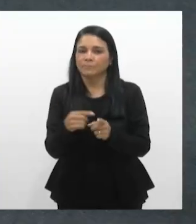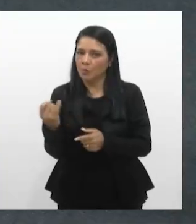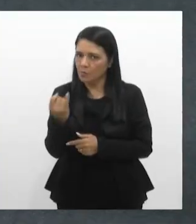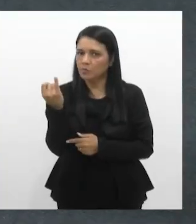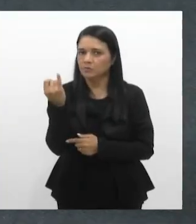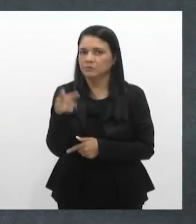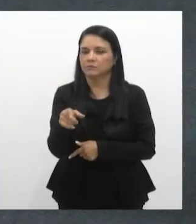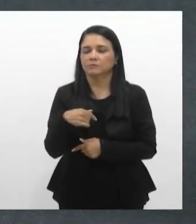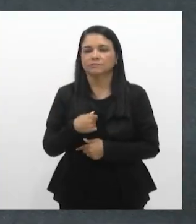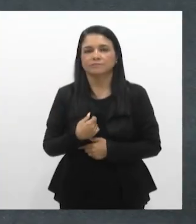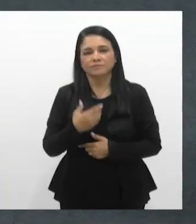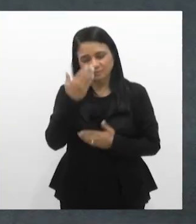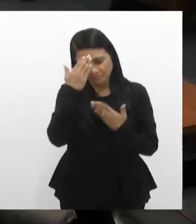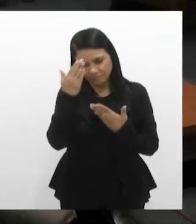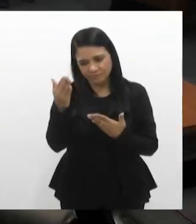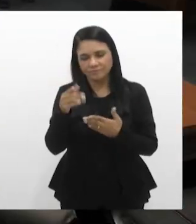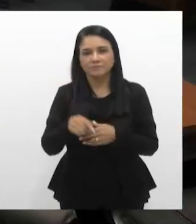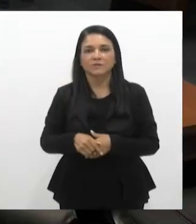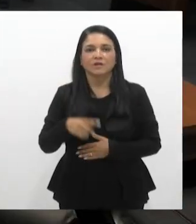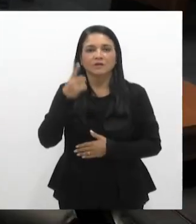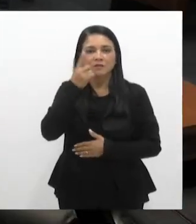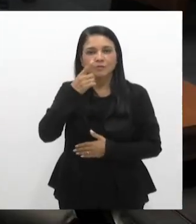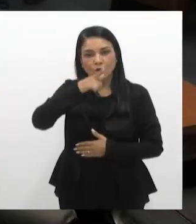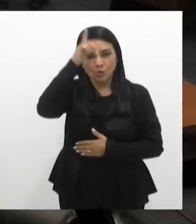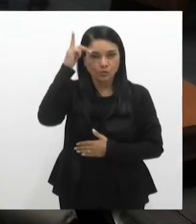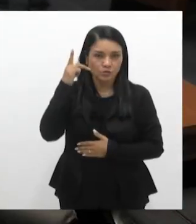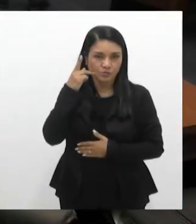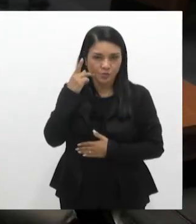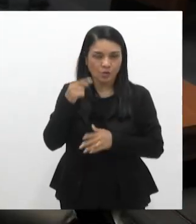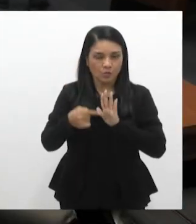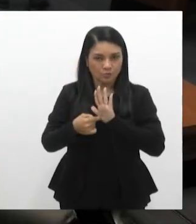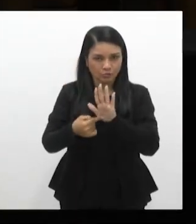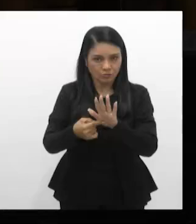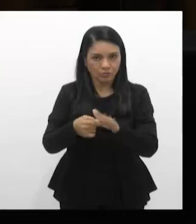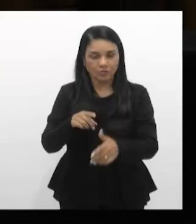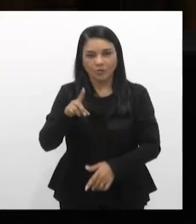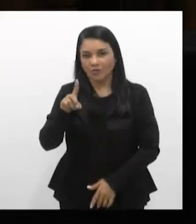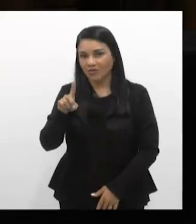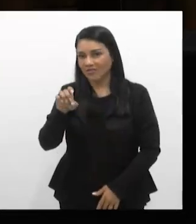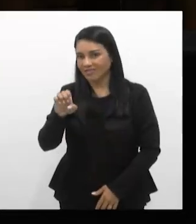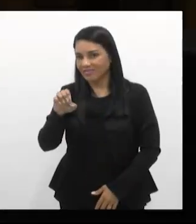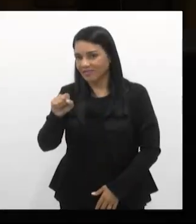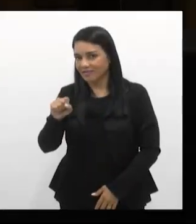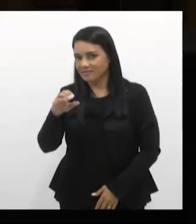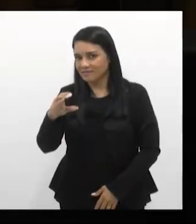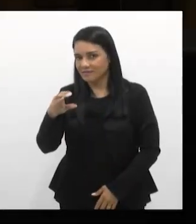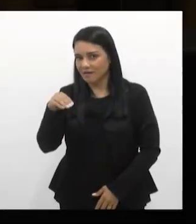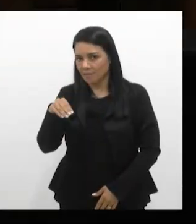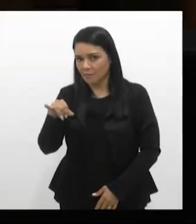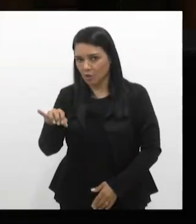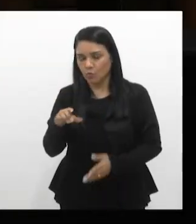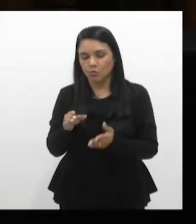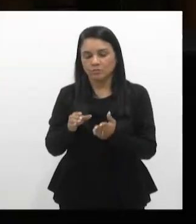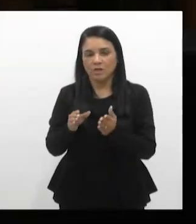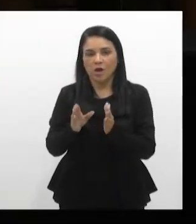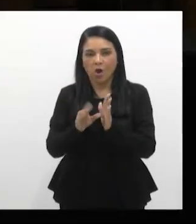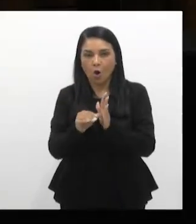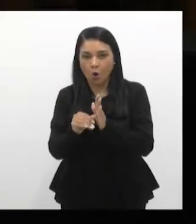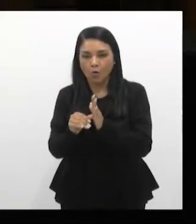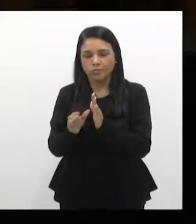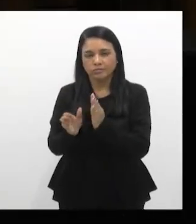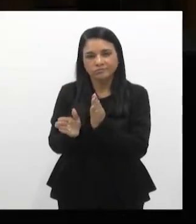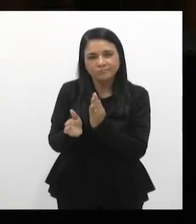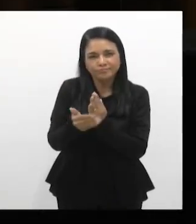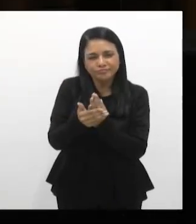Obrigado. Deputado Luiz chamou aqui a atenção para o descaminho, em particular, porque ele